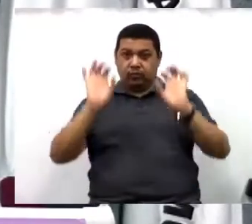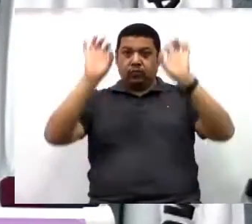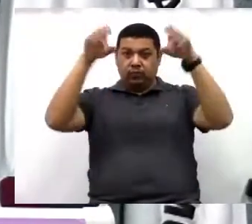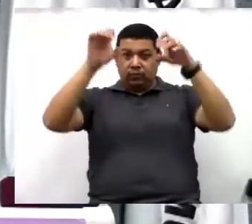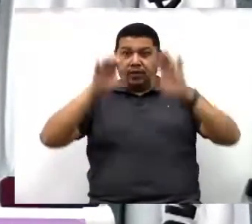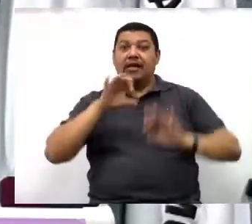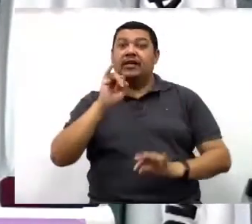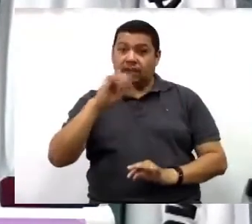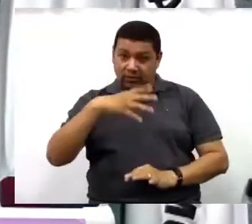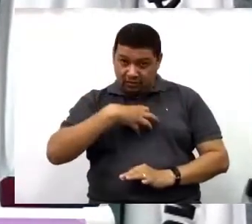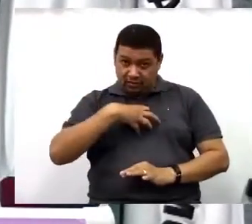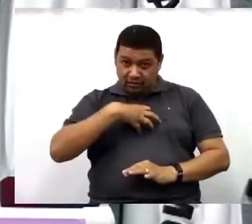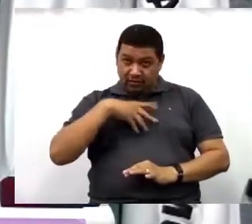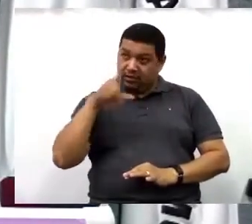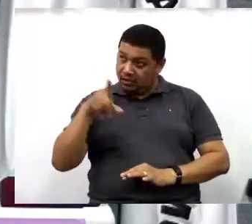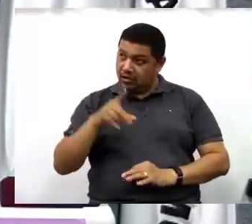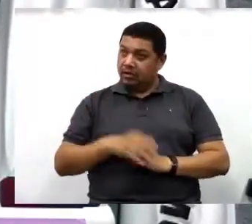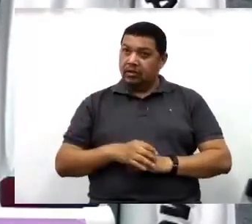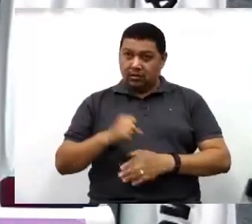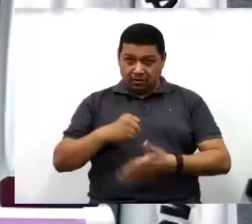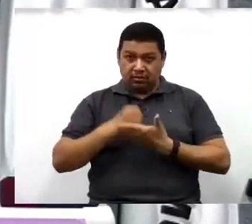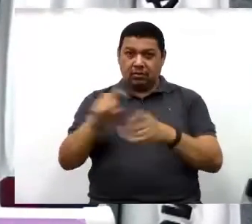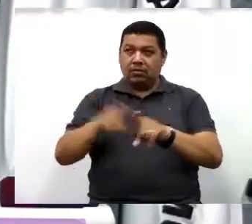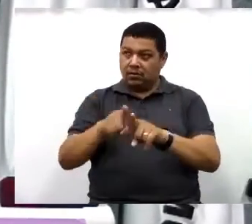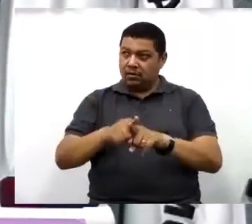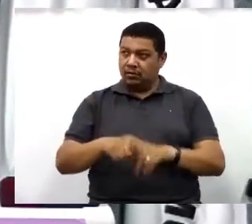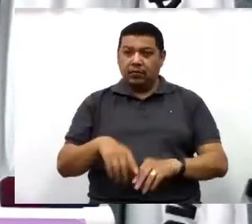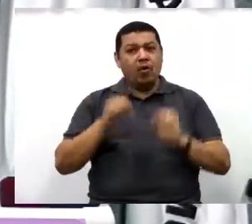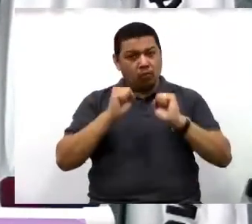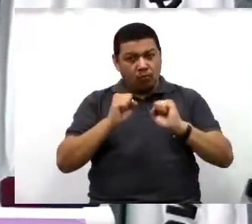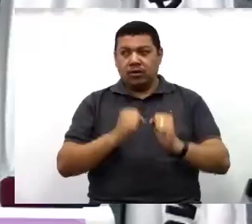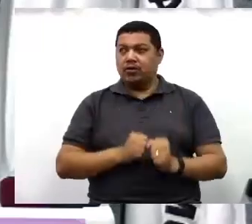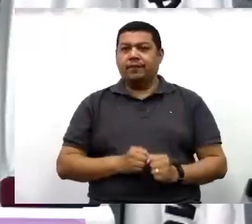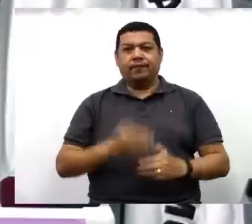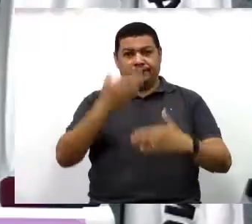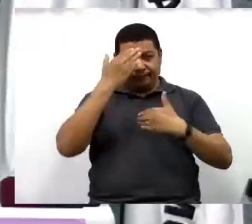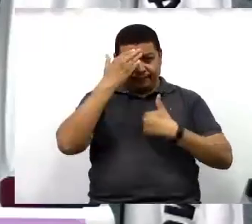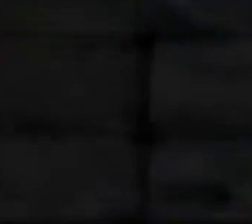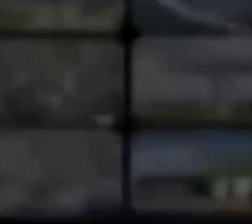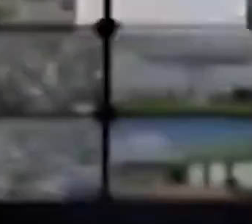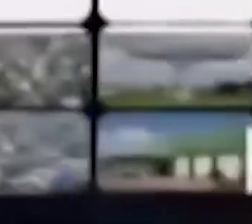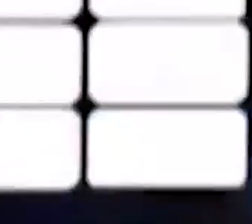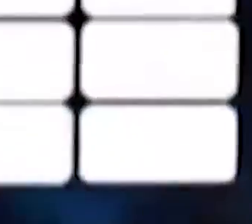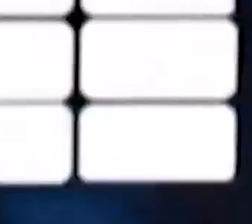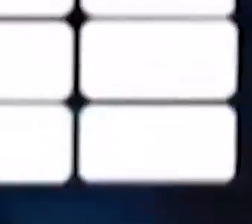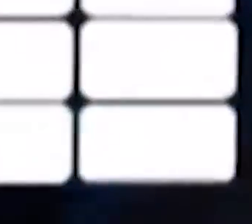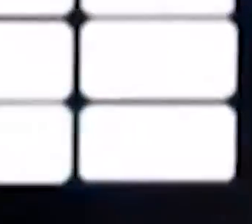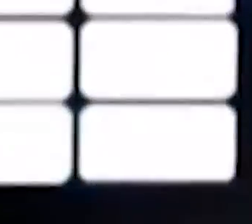coração de ir lá e colaborar também com eles, eu agradeço. Obrigado a todos.